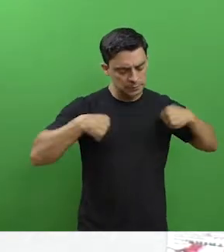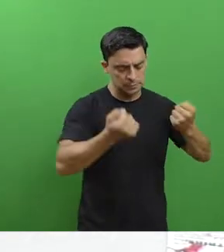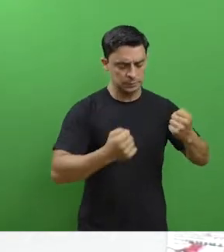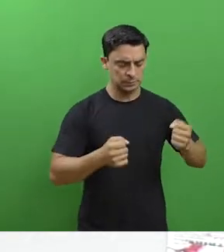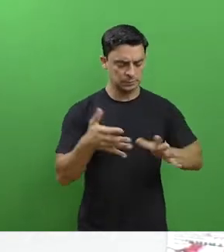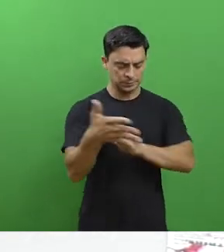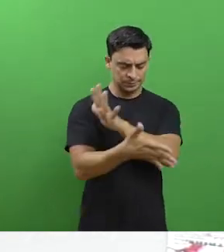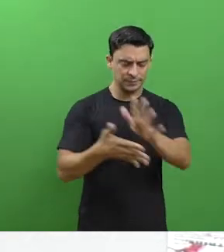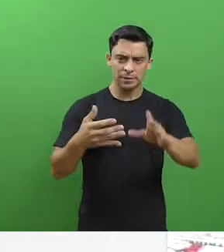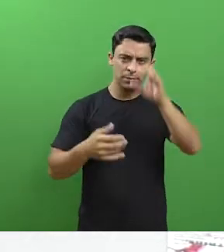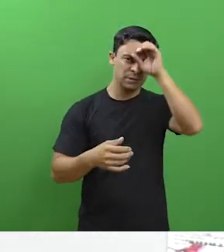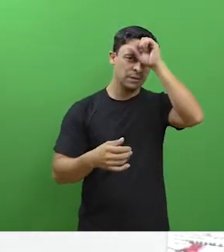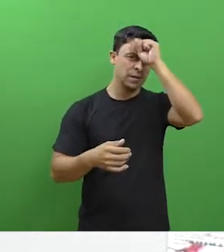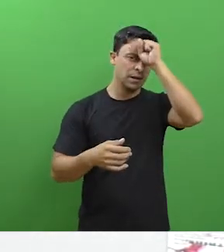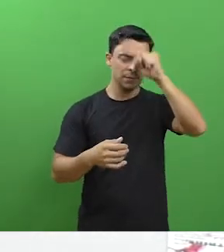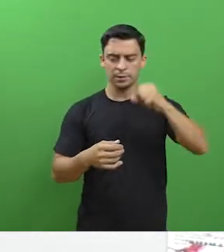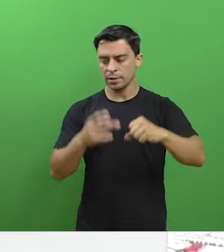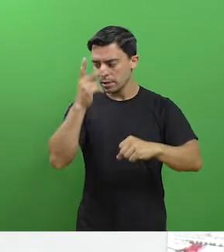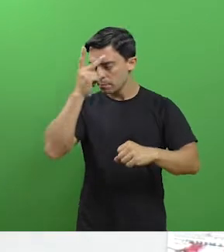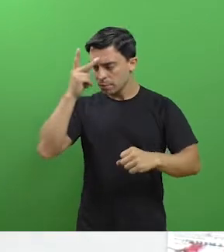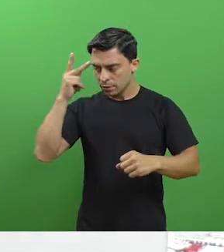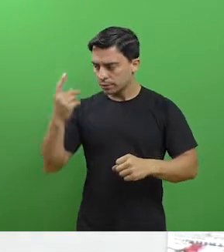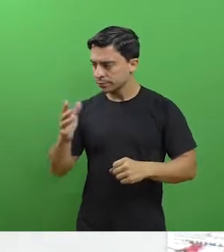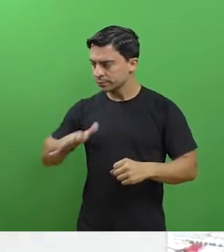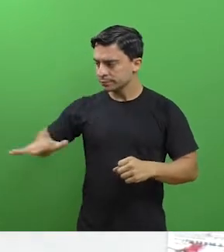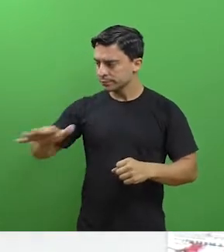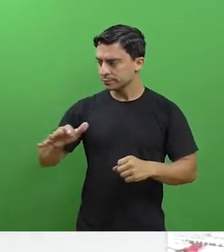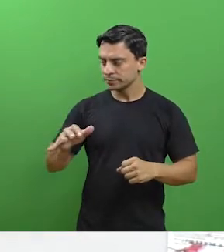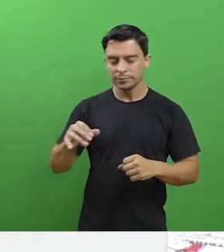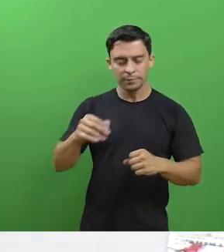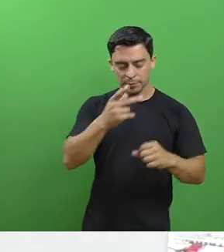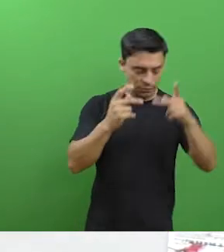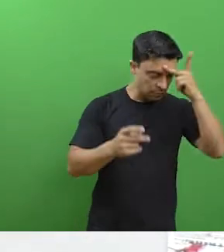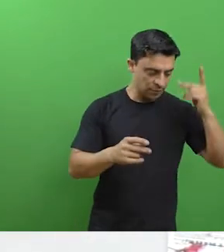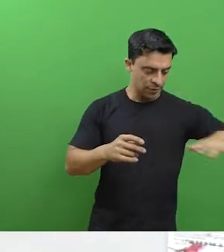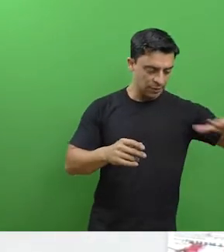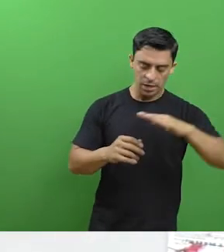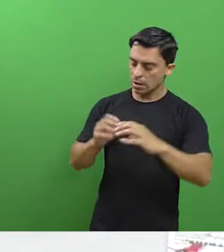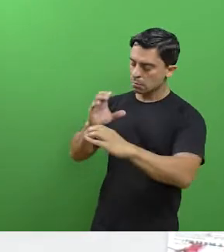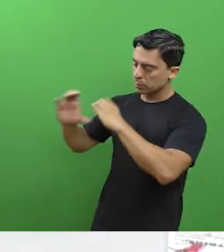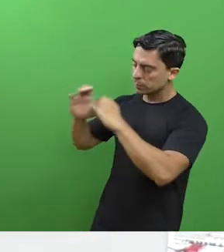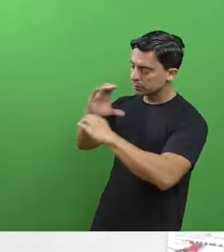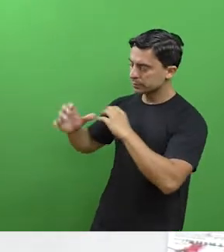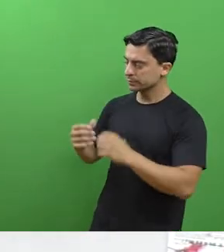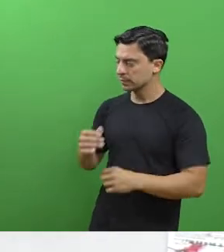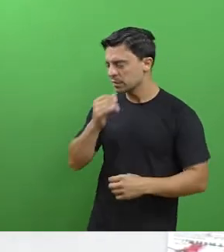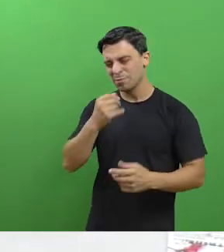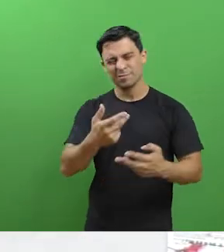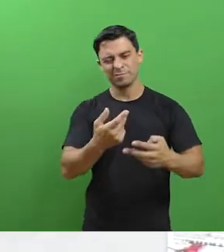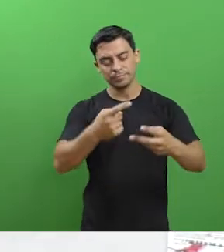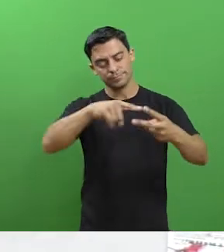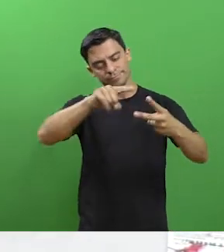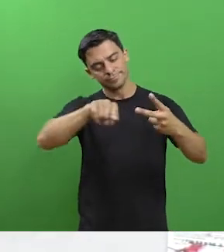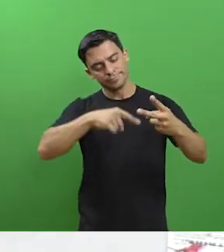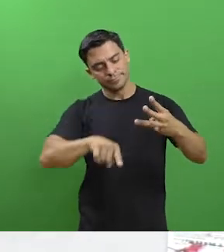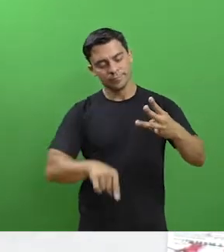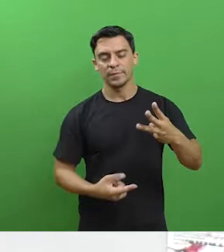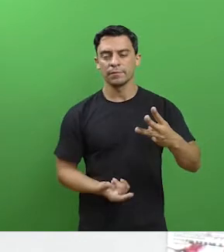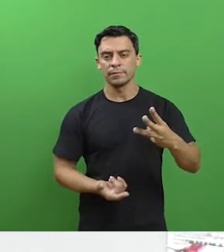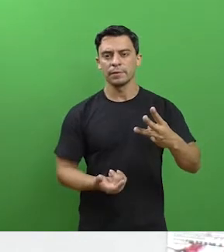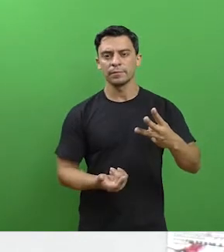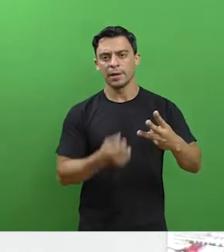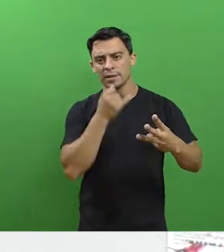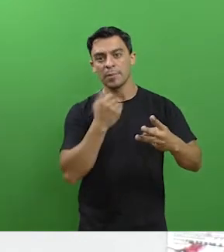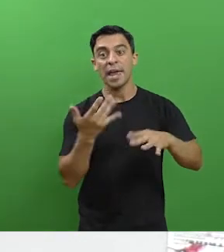só as pessoas poderem se comunicar, eu digo, se envolve várias coisas, né? Eu que trabalho na área, uma inclusão realmente para o surdo seria,